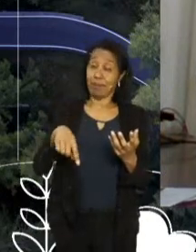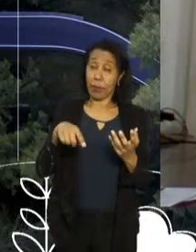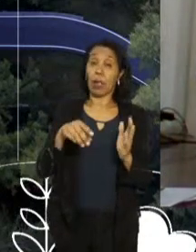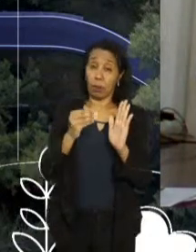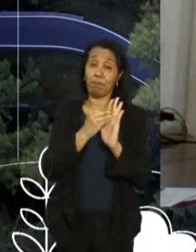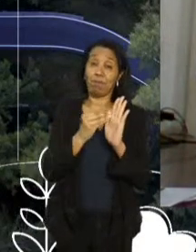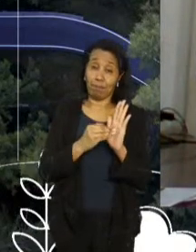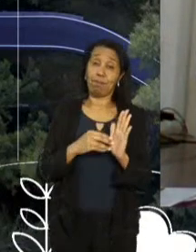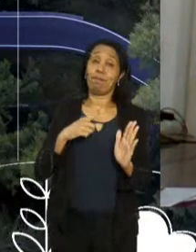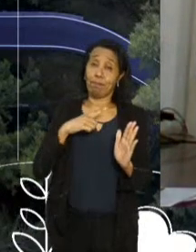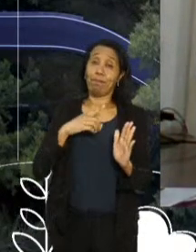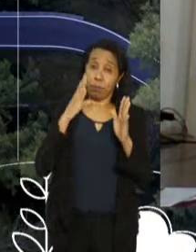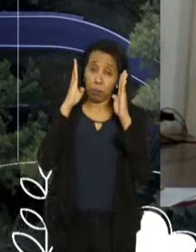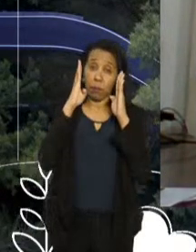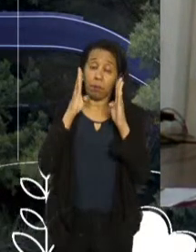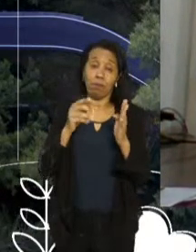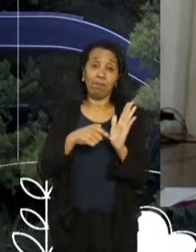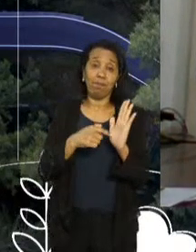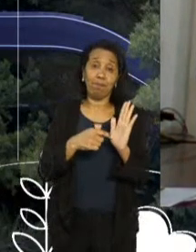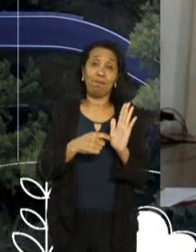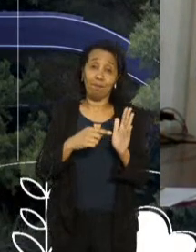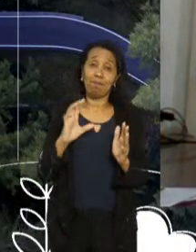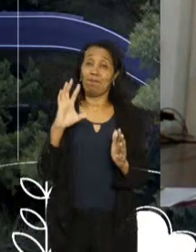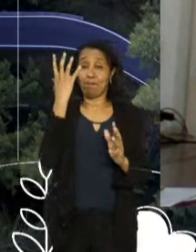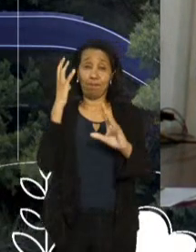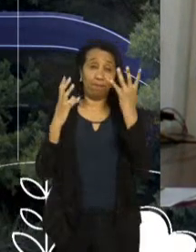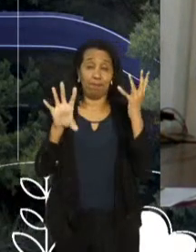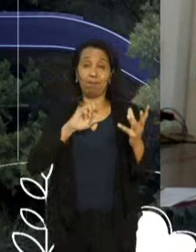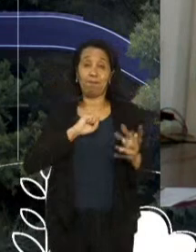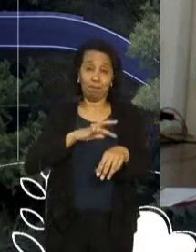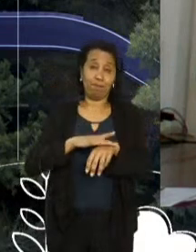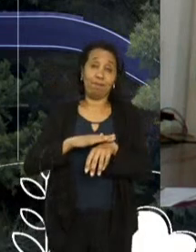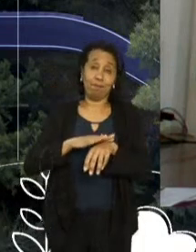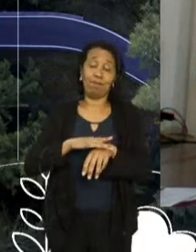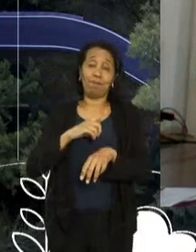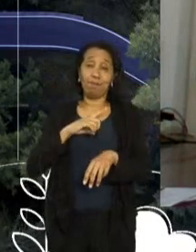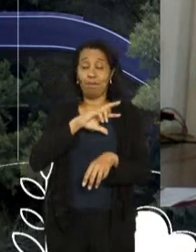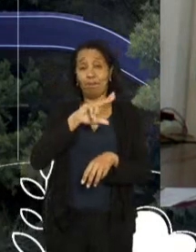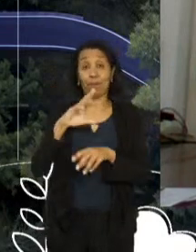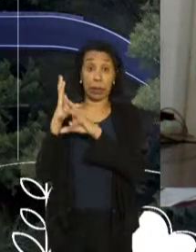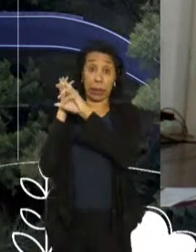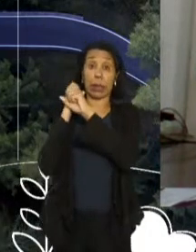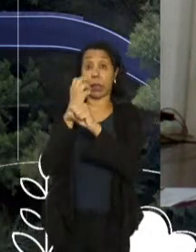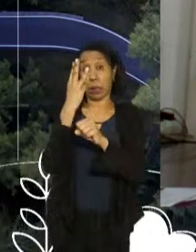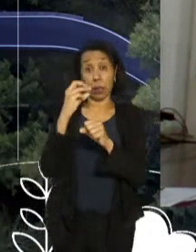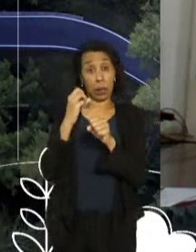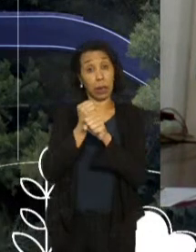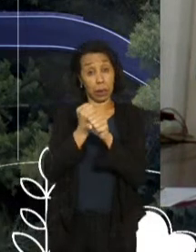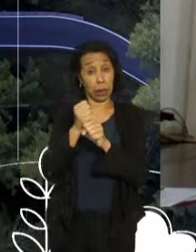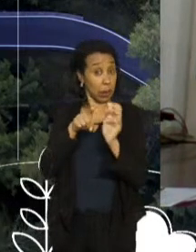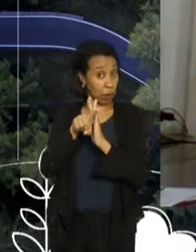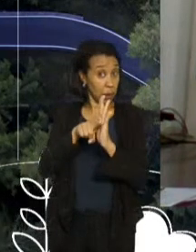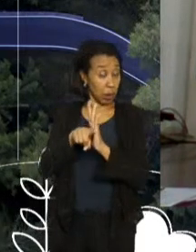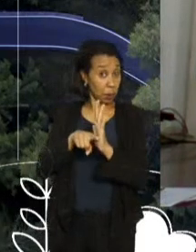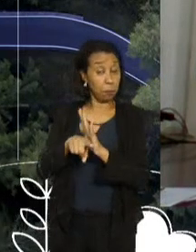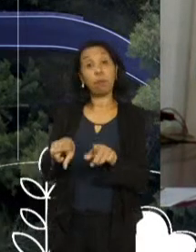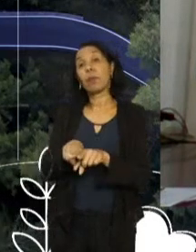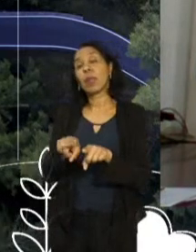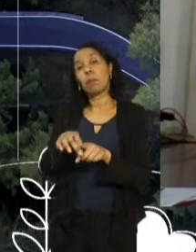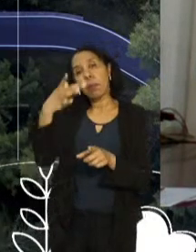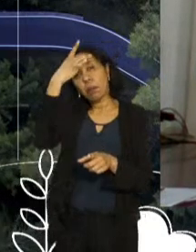do que, pela consolidação de 30 anos de pesquisa. Mudou também a mentalidade,